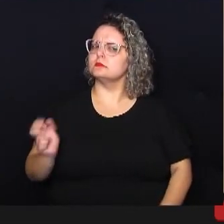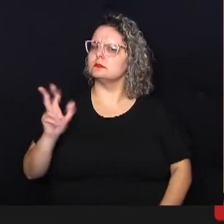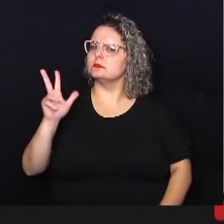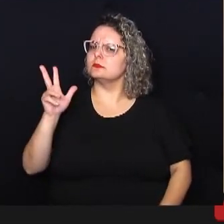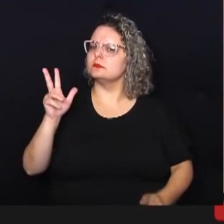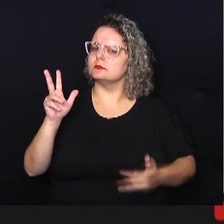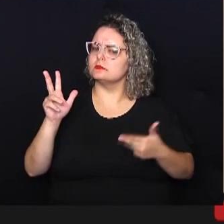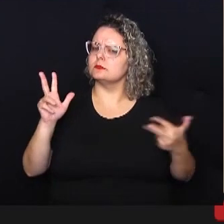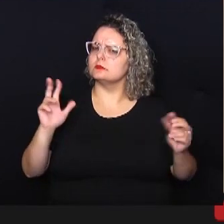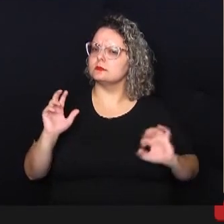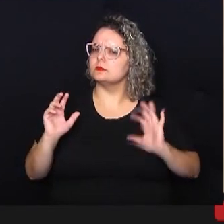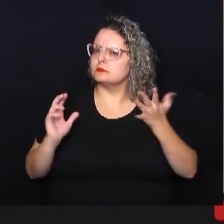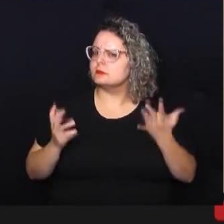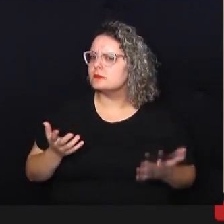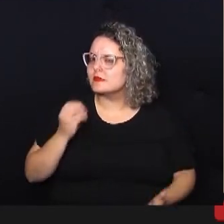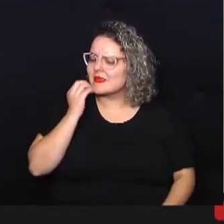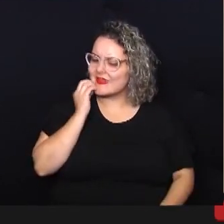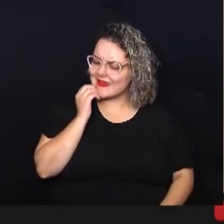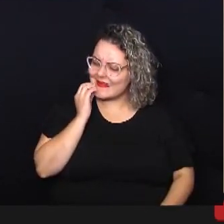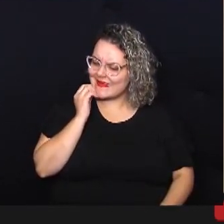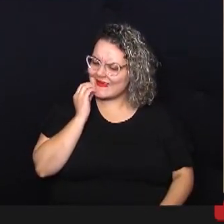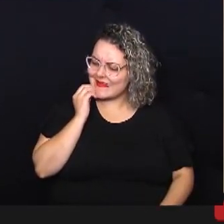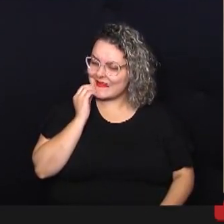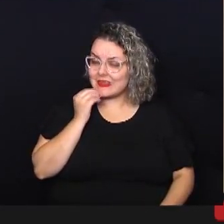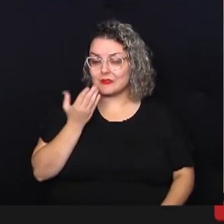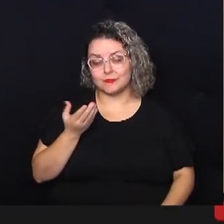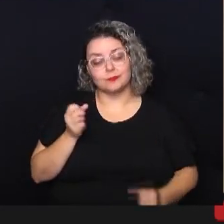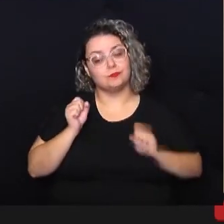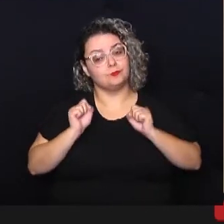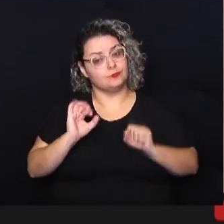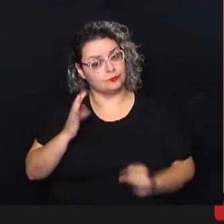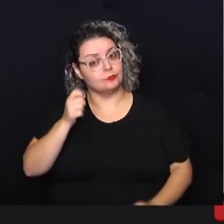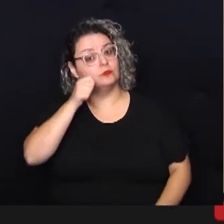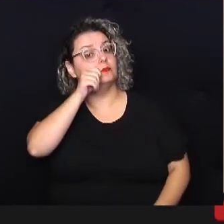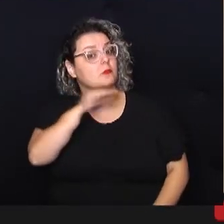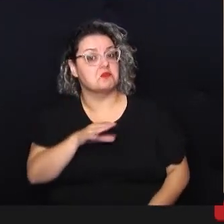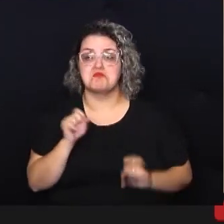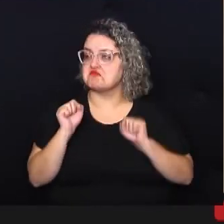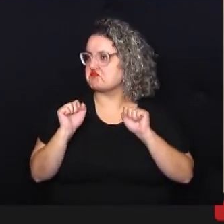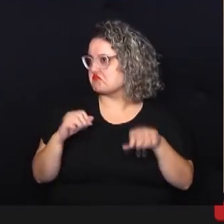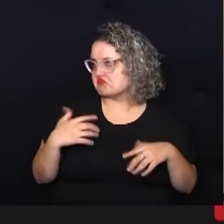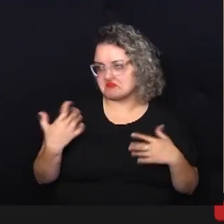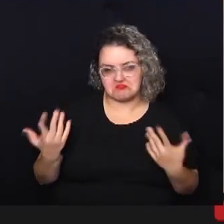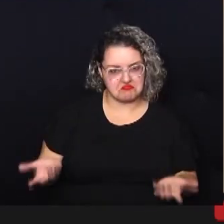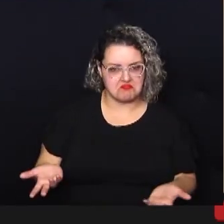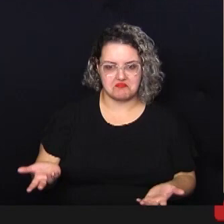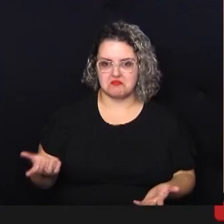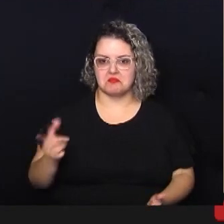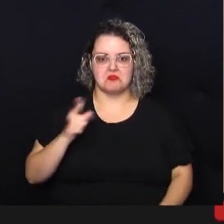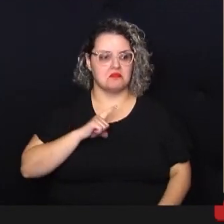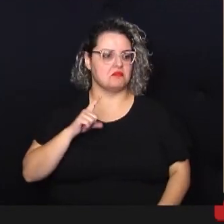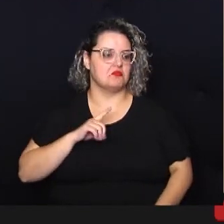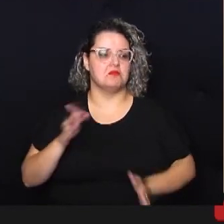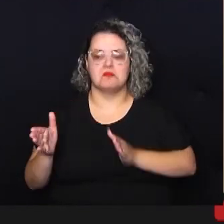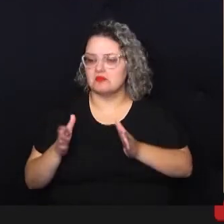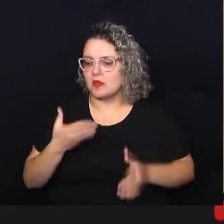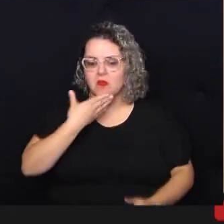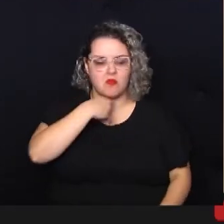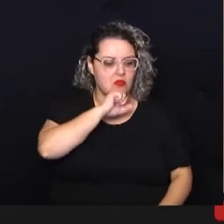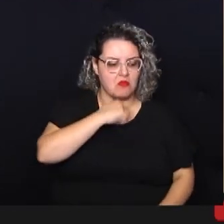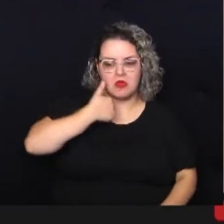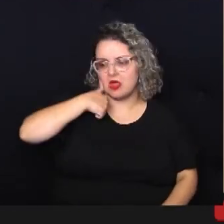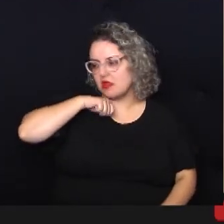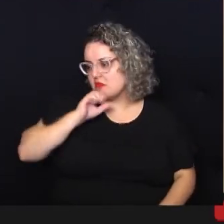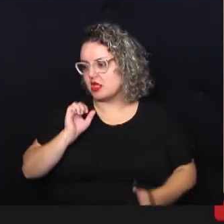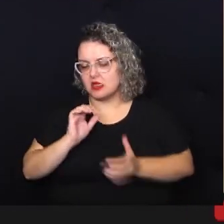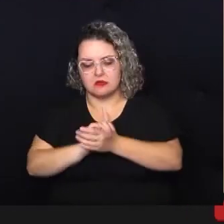está acontecendo na vida dessa criança. Pode ser que ela tenha sofrido um abuso, pode ser que ela tenha passado por alguma, sei lá, os pais estão se separando.